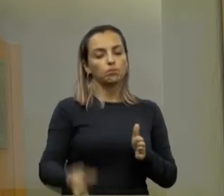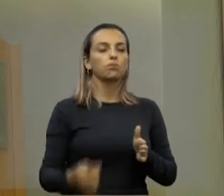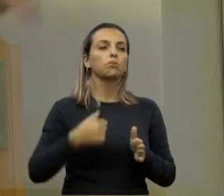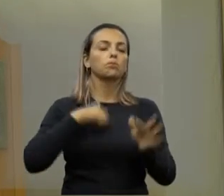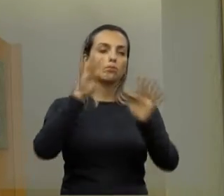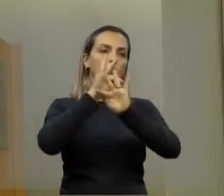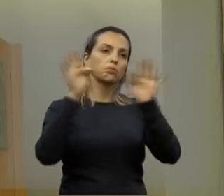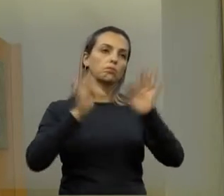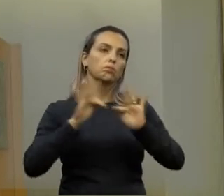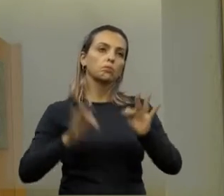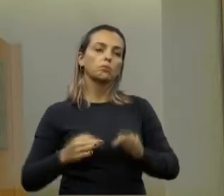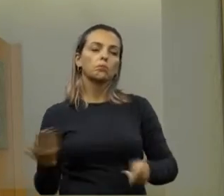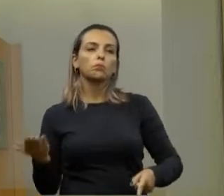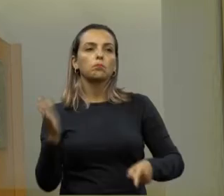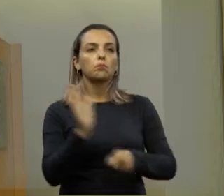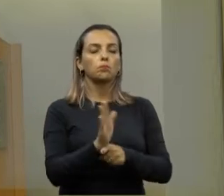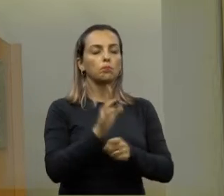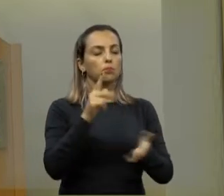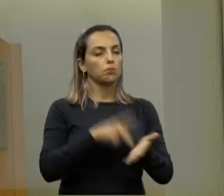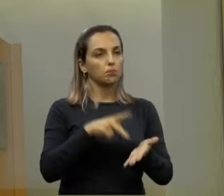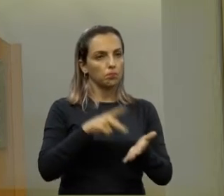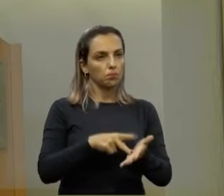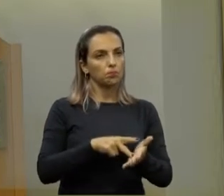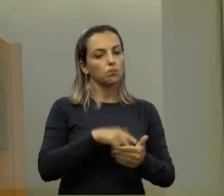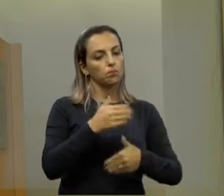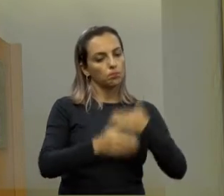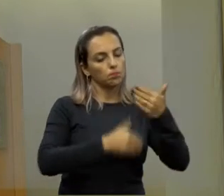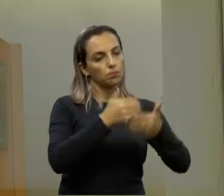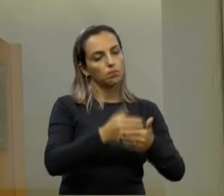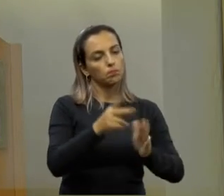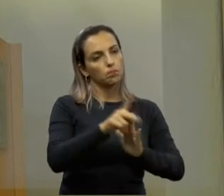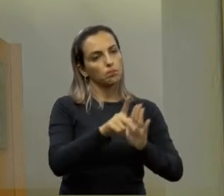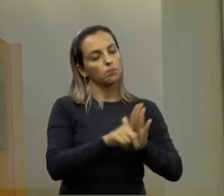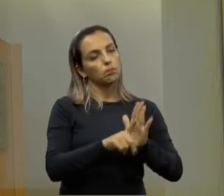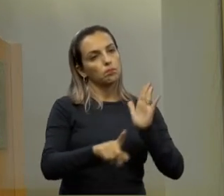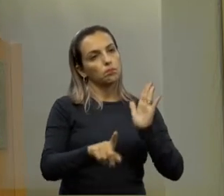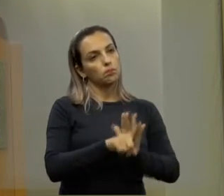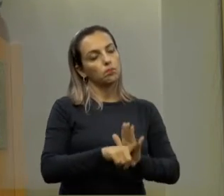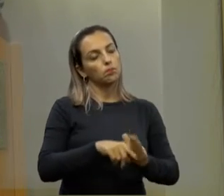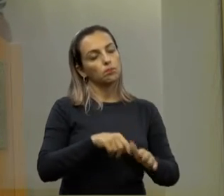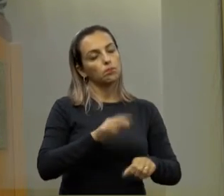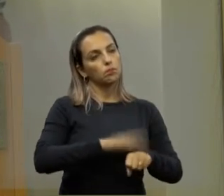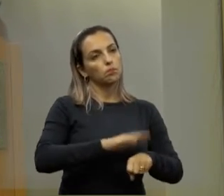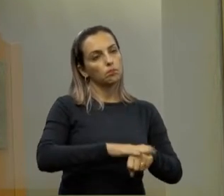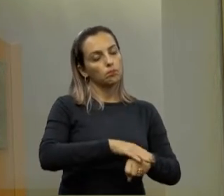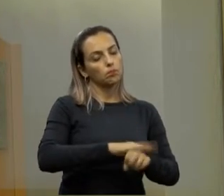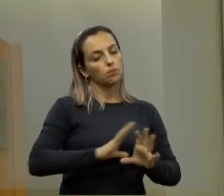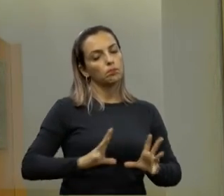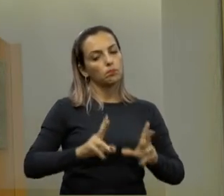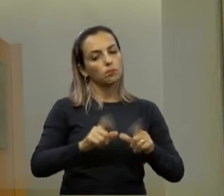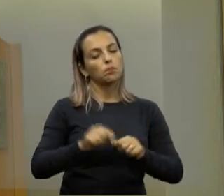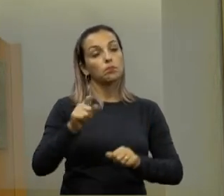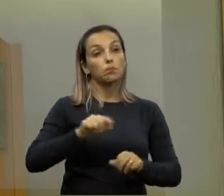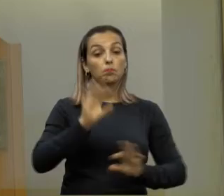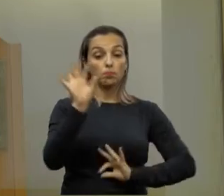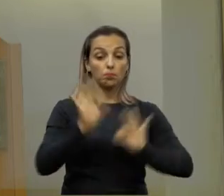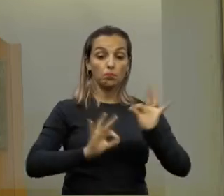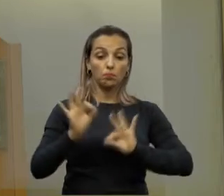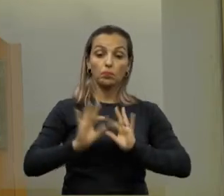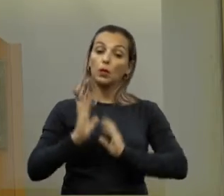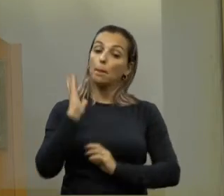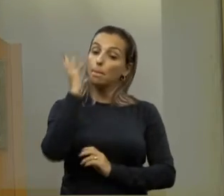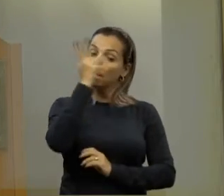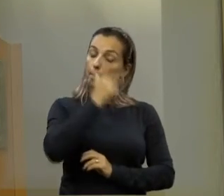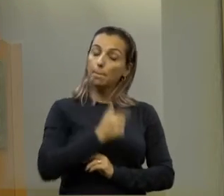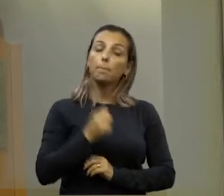ter conseguido contribuir de uma maneira de outra na construção da espere que foi feita por tantas e tantas mãos um projeto bonito como diz